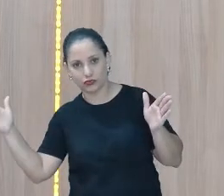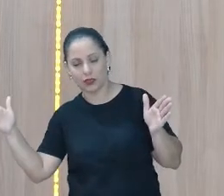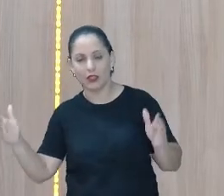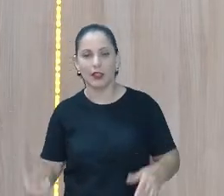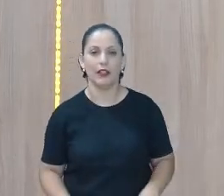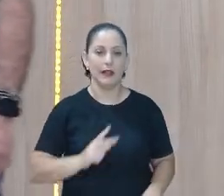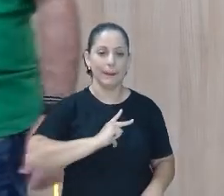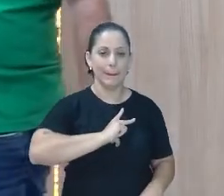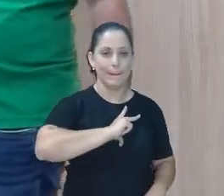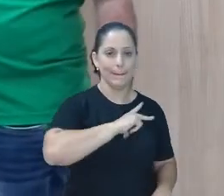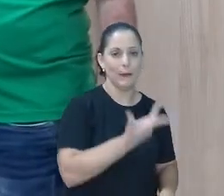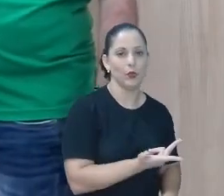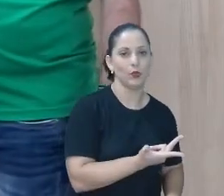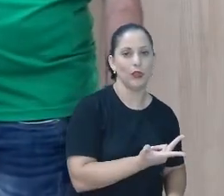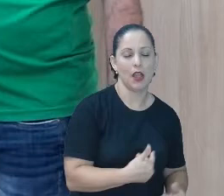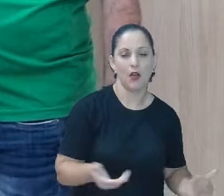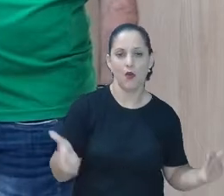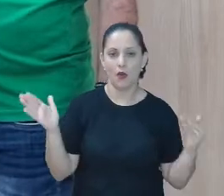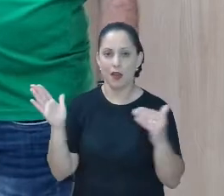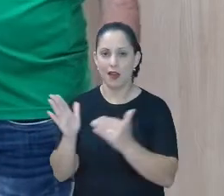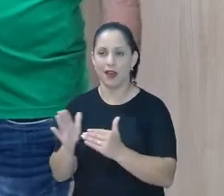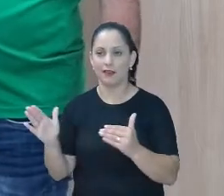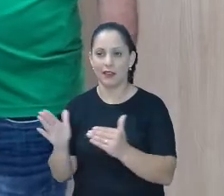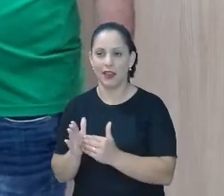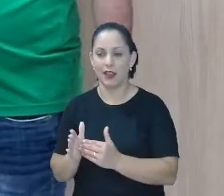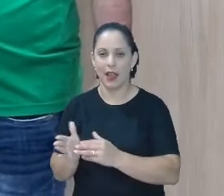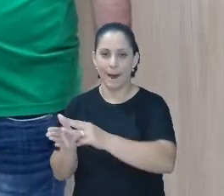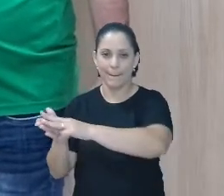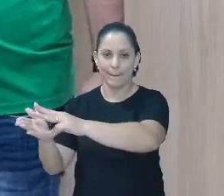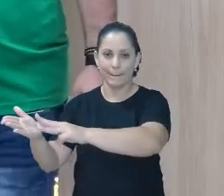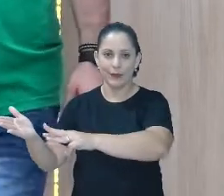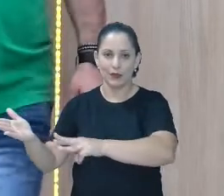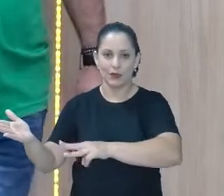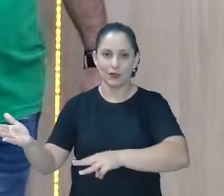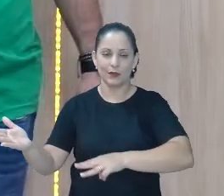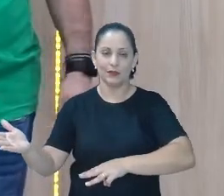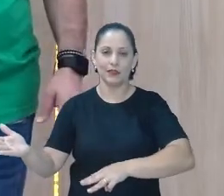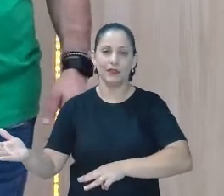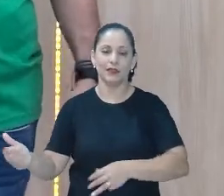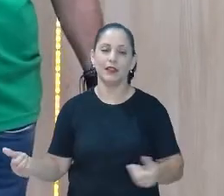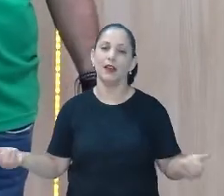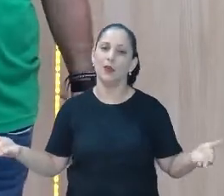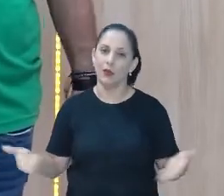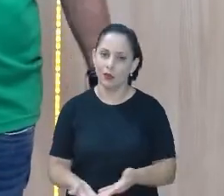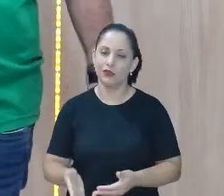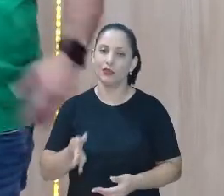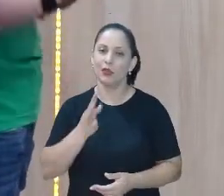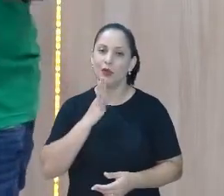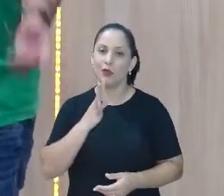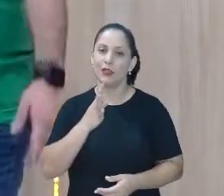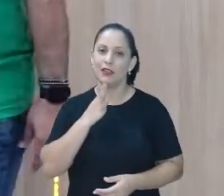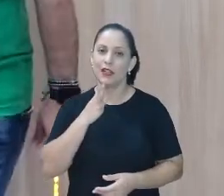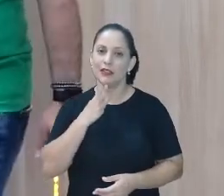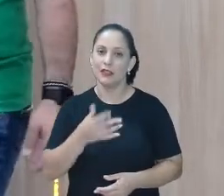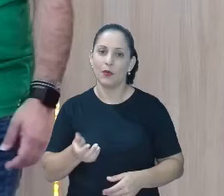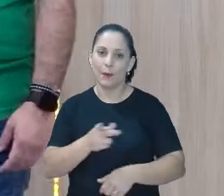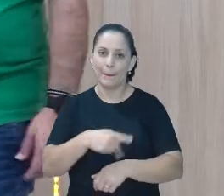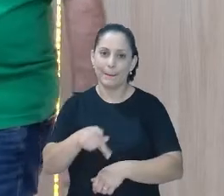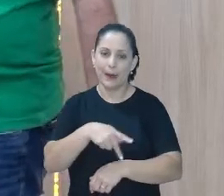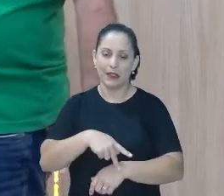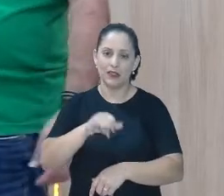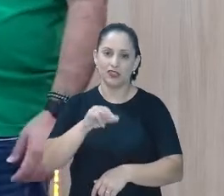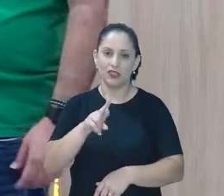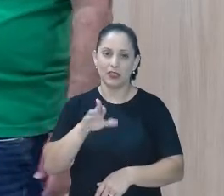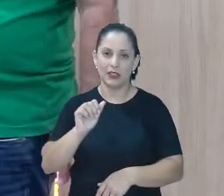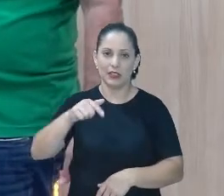né, Espanha, até a região da Mesopotâmia, que corresponde ao que hoje a gente conhece como Iraque,